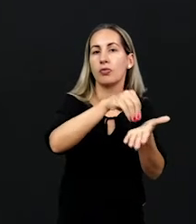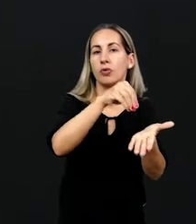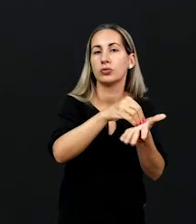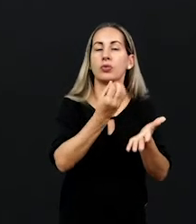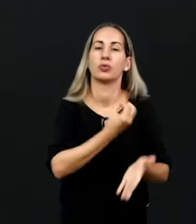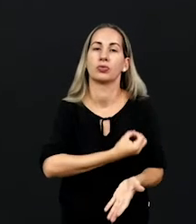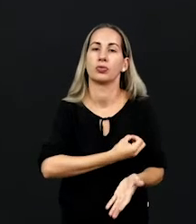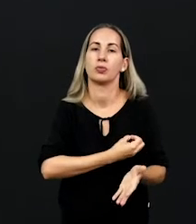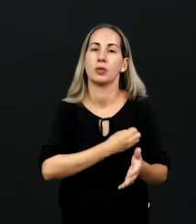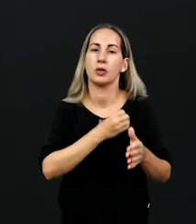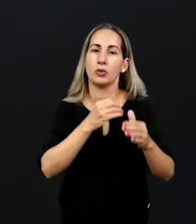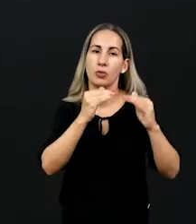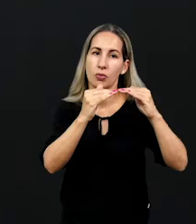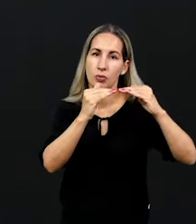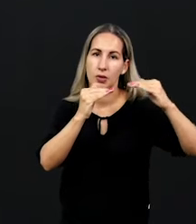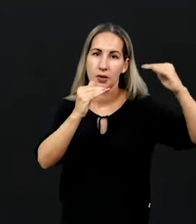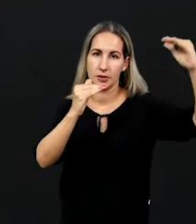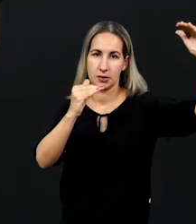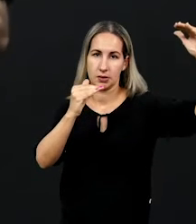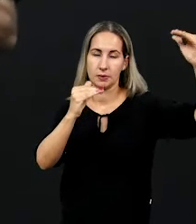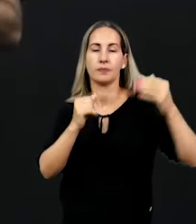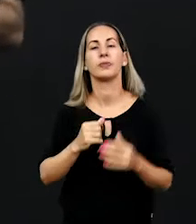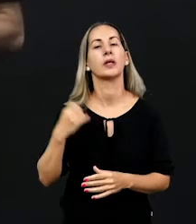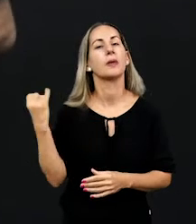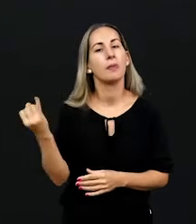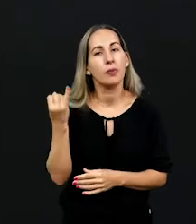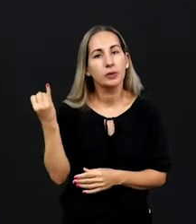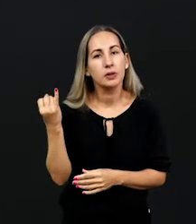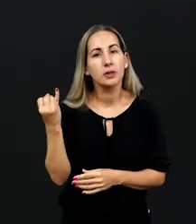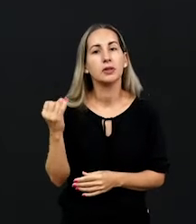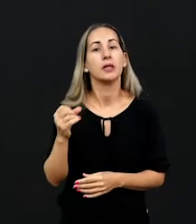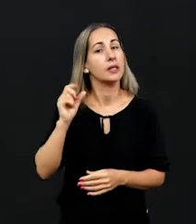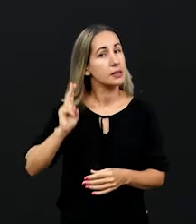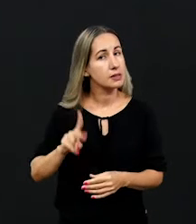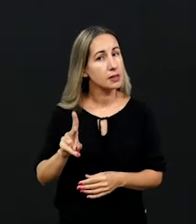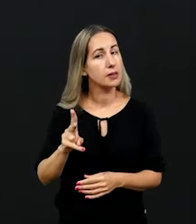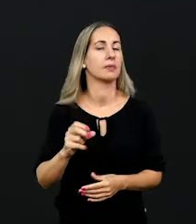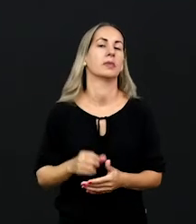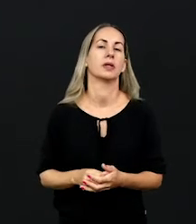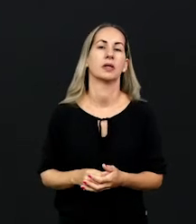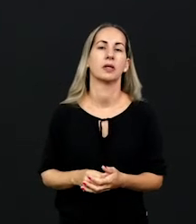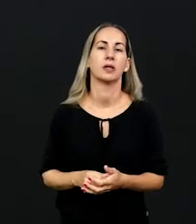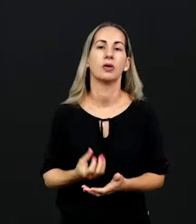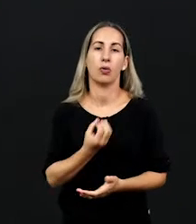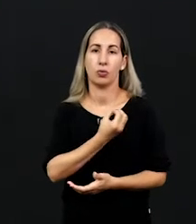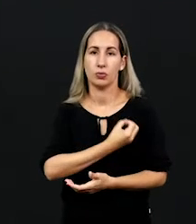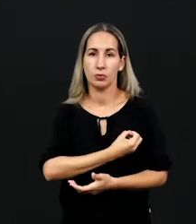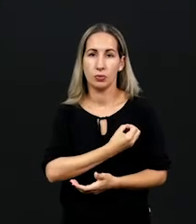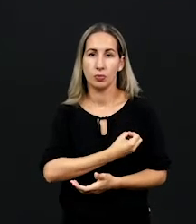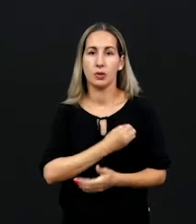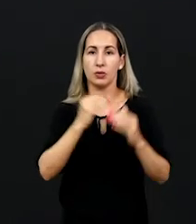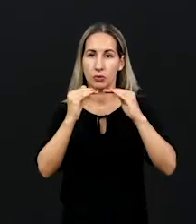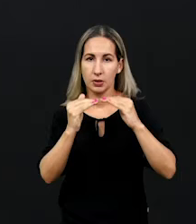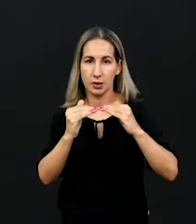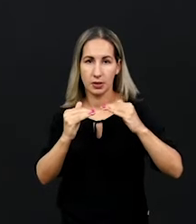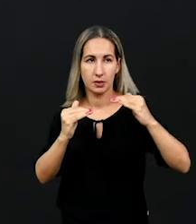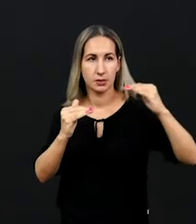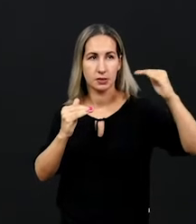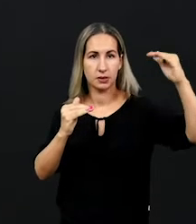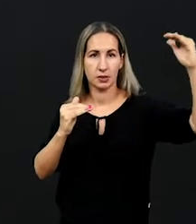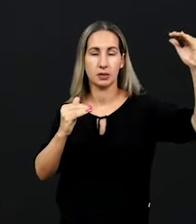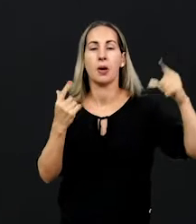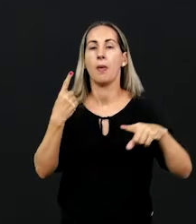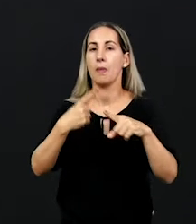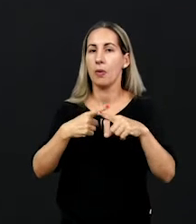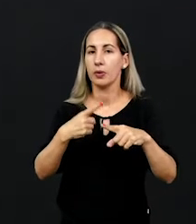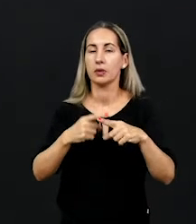esses números em ordem crescente. Então é importante que você sempre coloque esses valores em ordem crescente. O